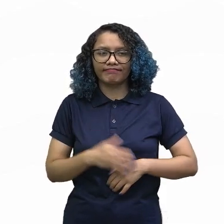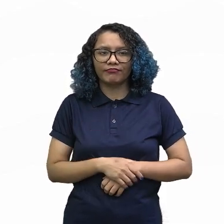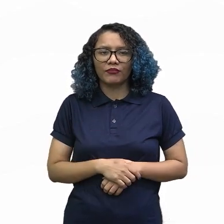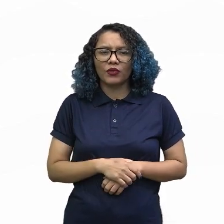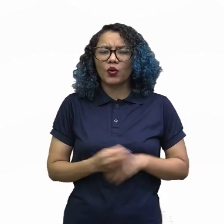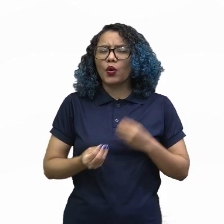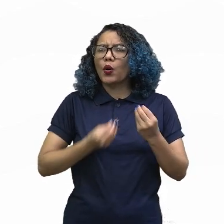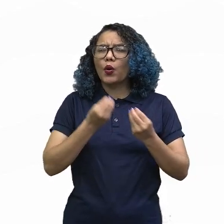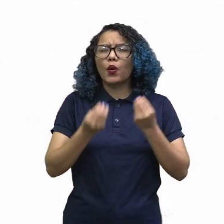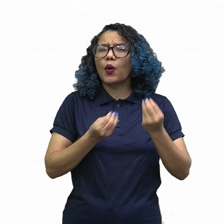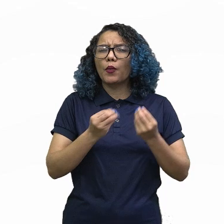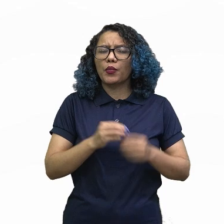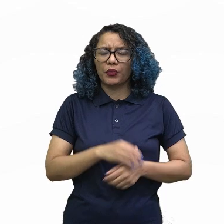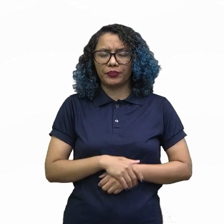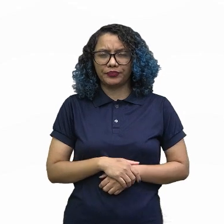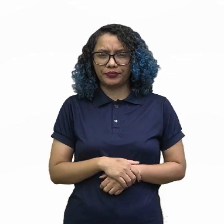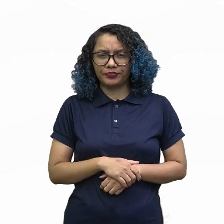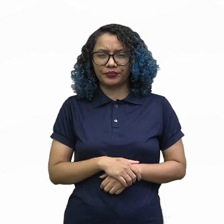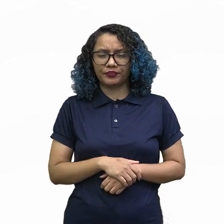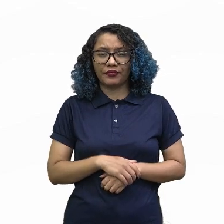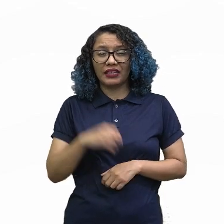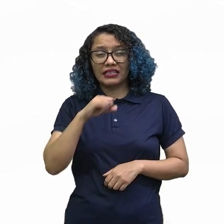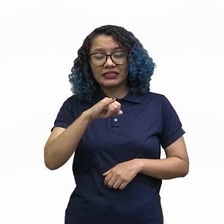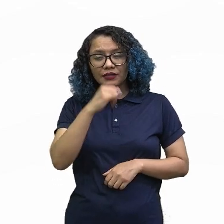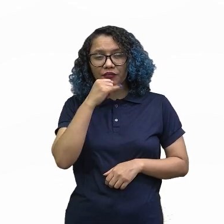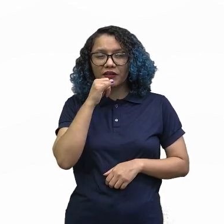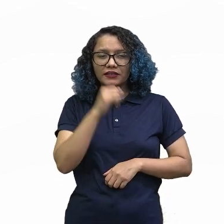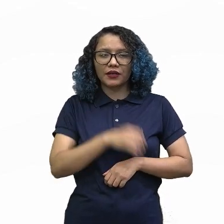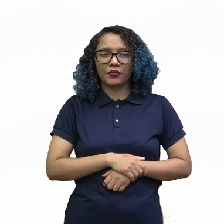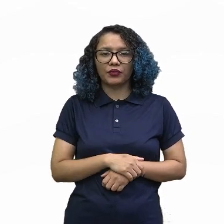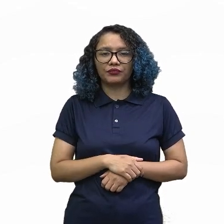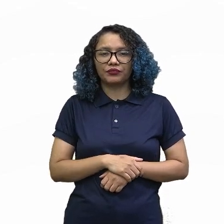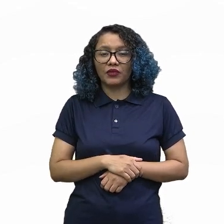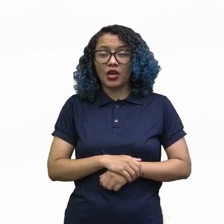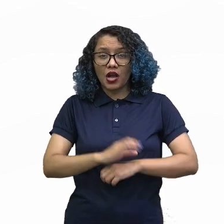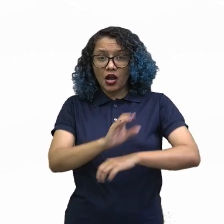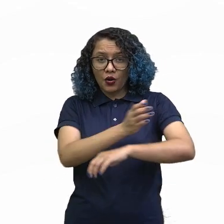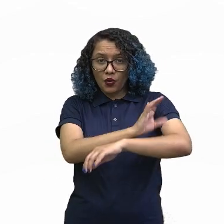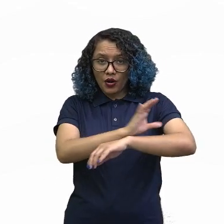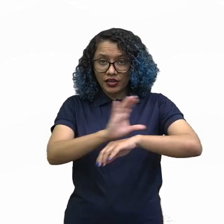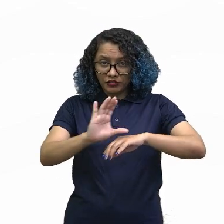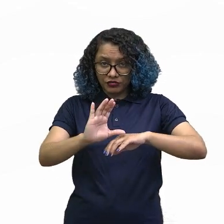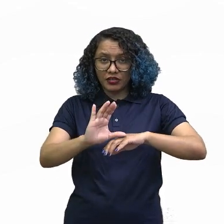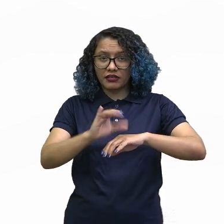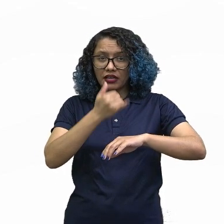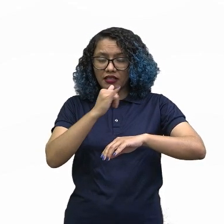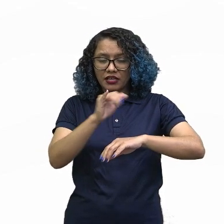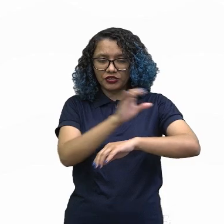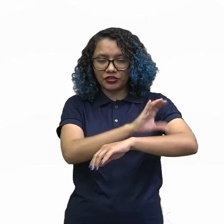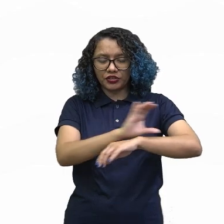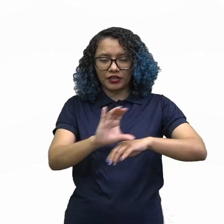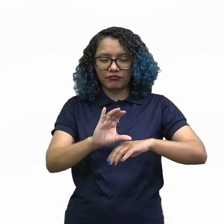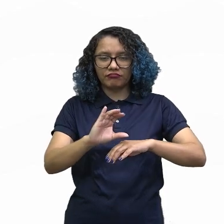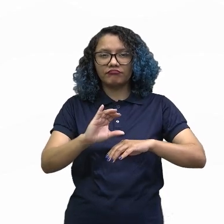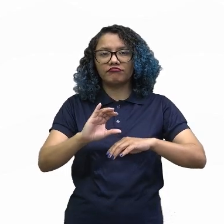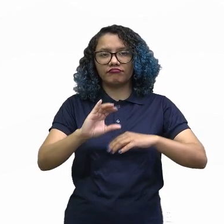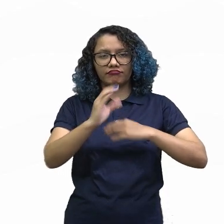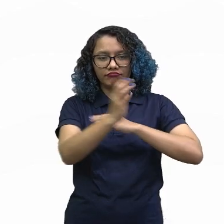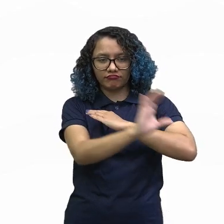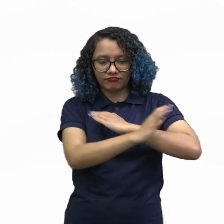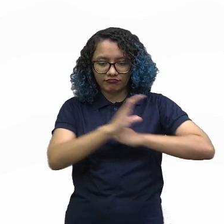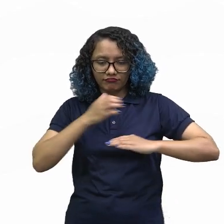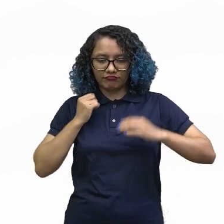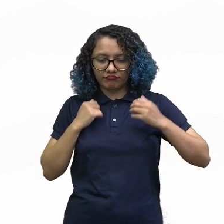fisiológico acontece quando há passagem de corrente elétrica pelo organismos dos